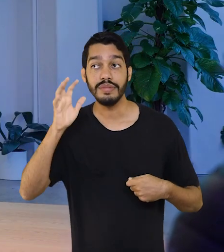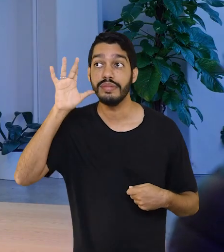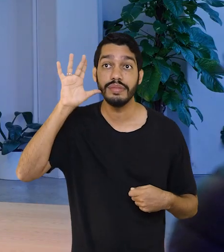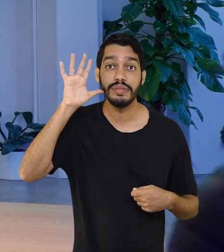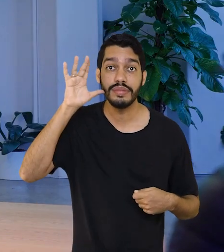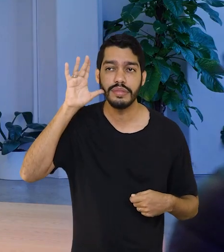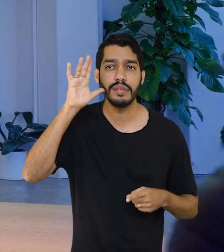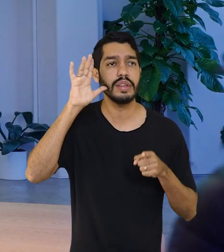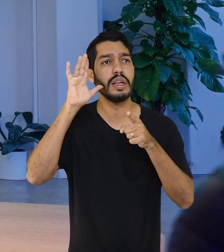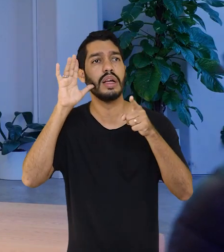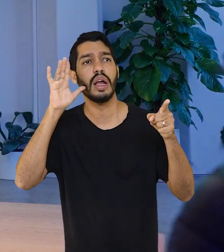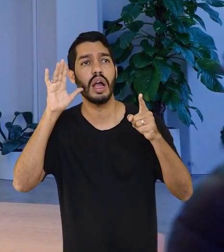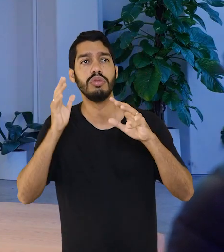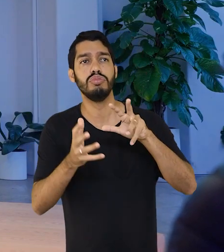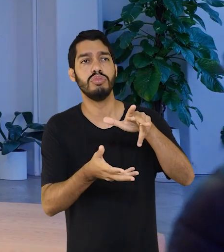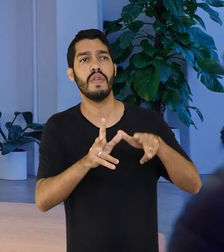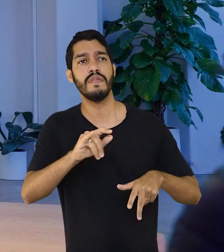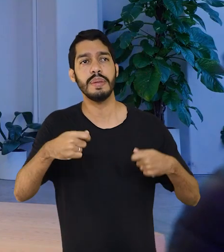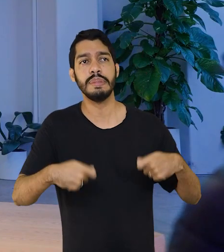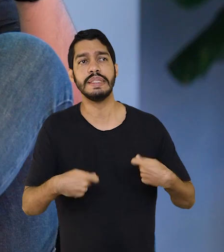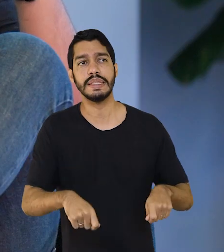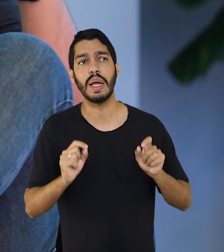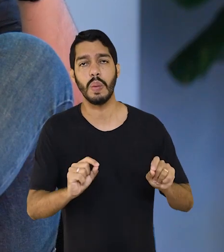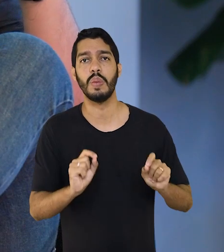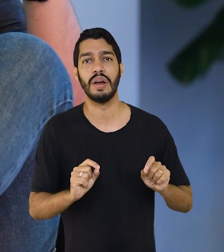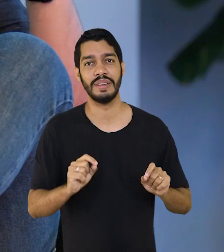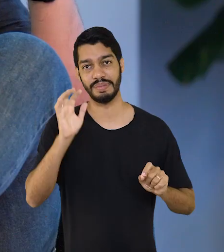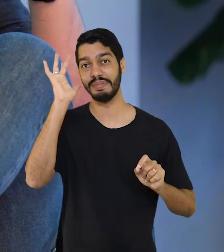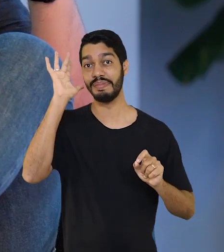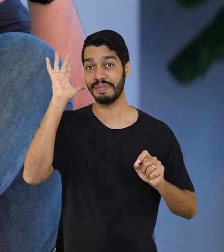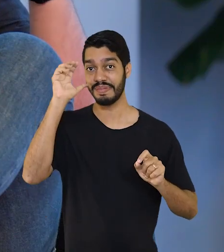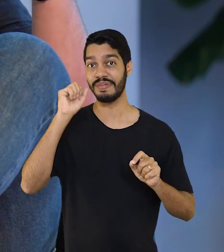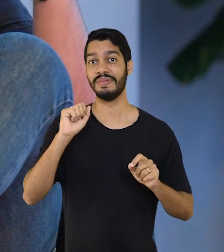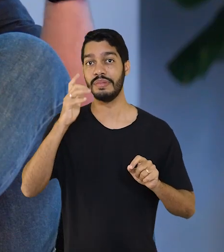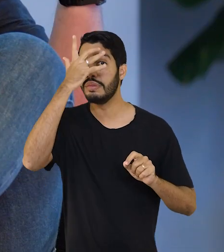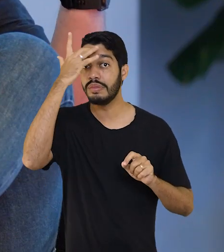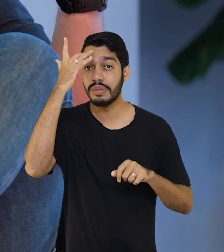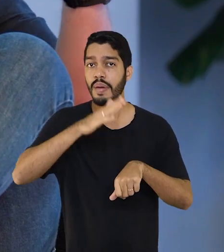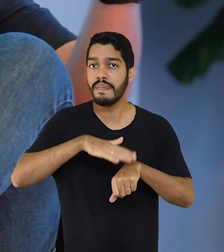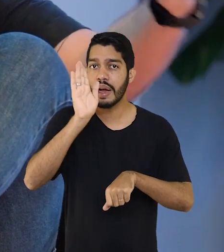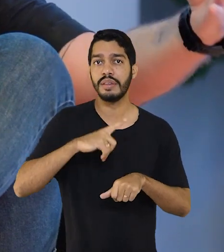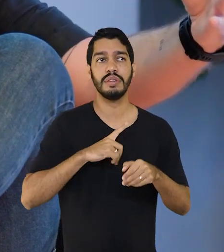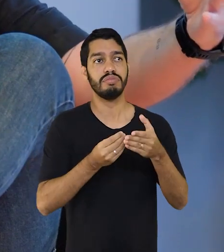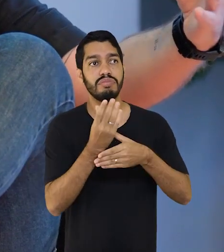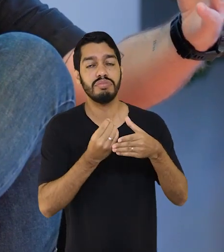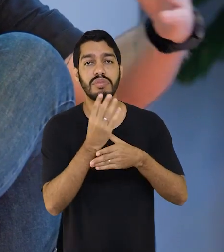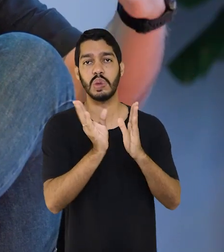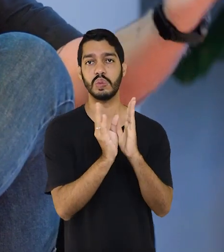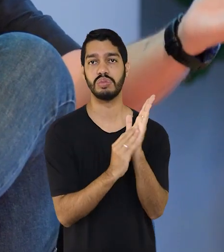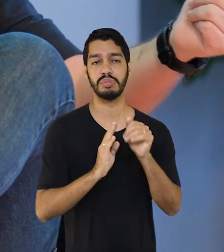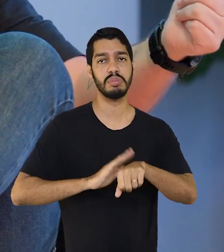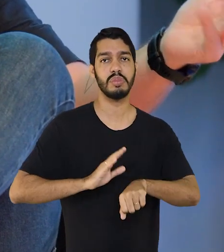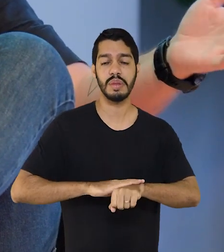que, obviamente, o mundo vai precisar mais. Num mundo em que cada vez mais pessoas estão criando conteúdo,